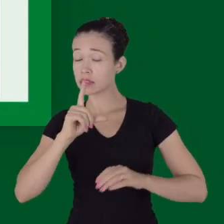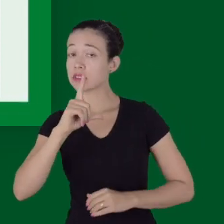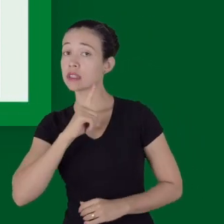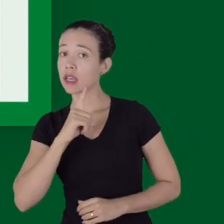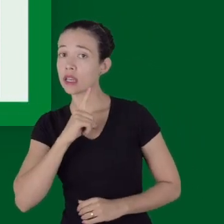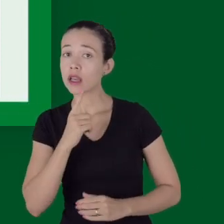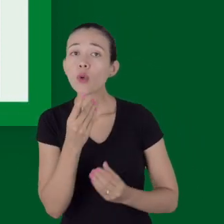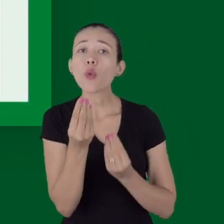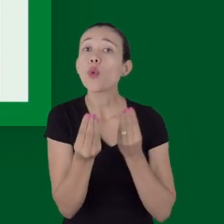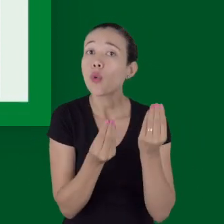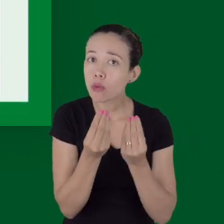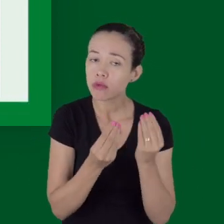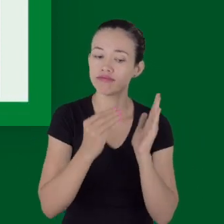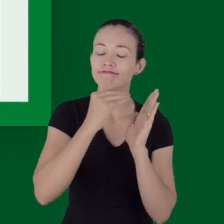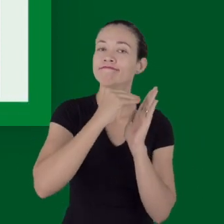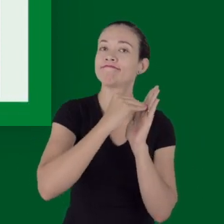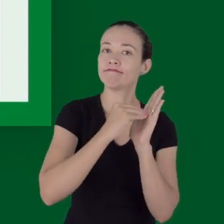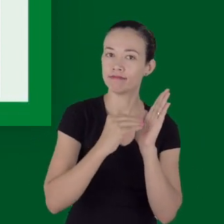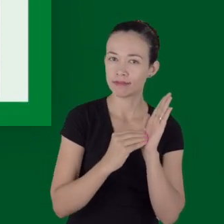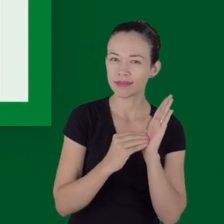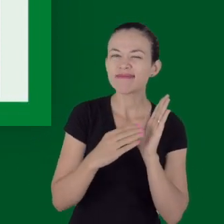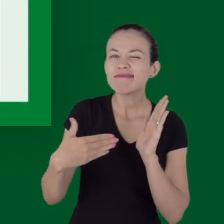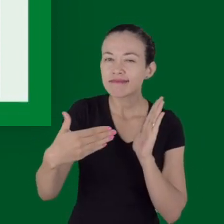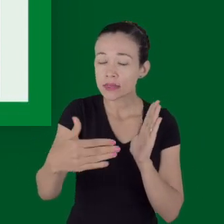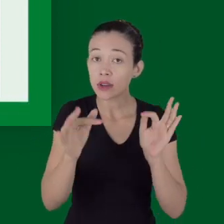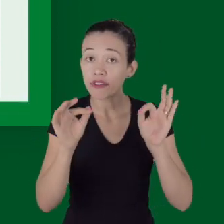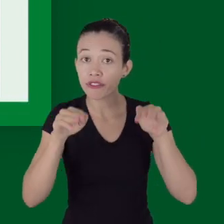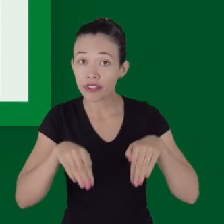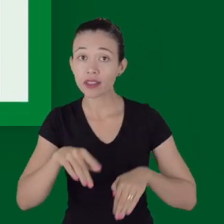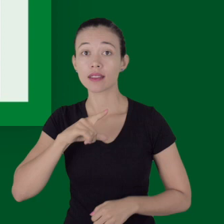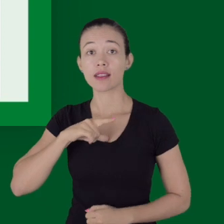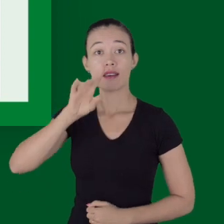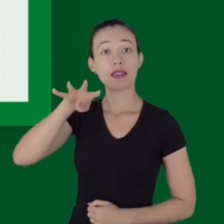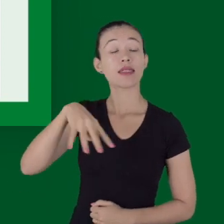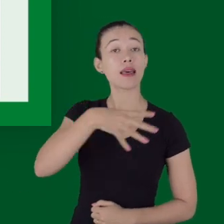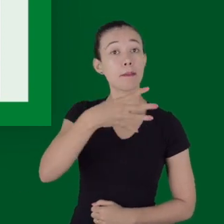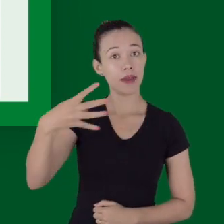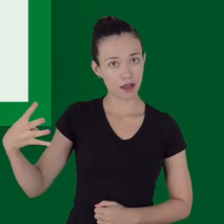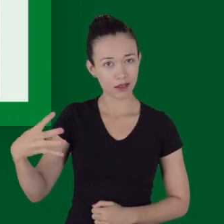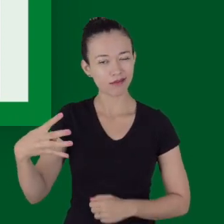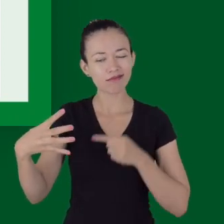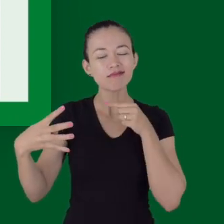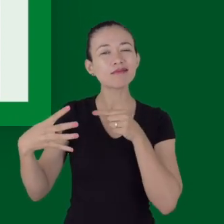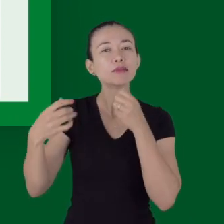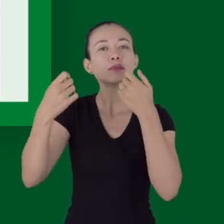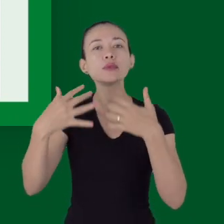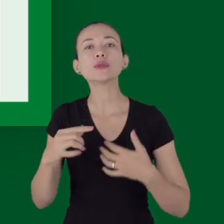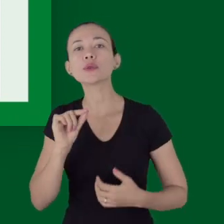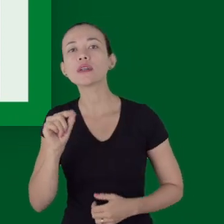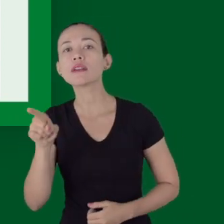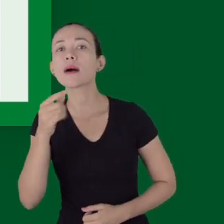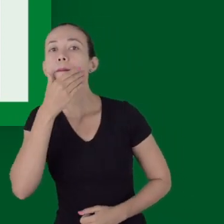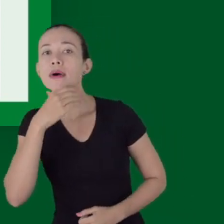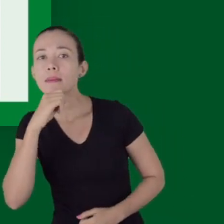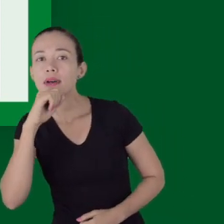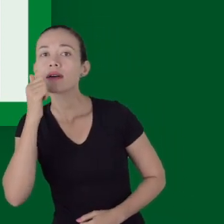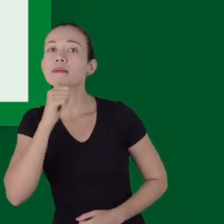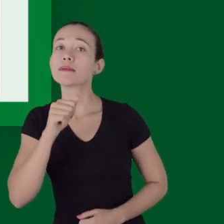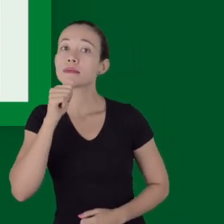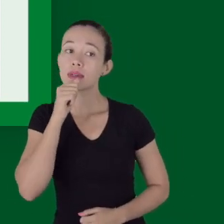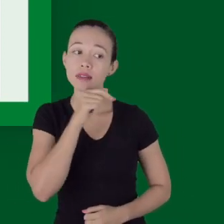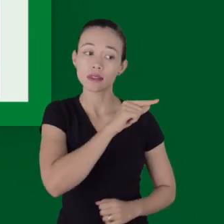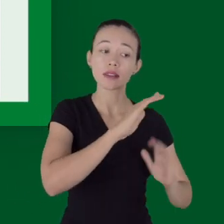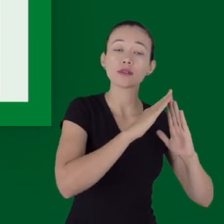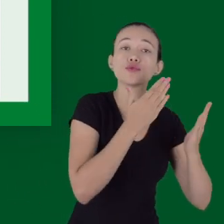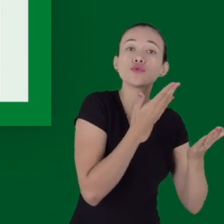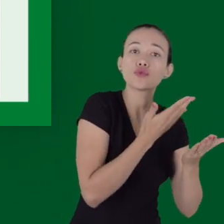no final a gente vai mostrar uma tabelinha, é super importante que isso aí a escola e os pais vão pactuar qual vai